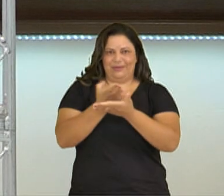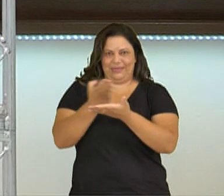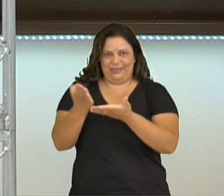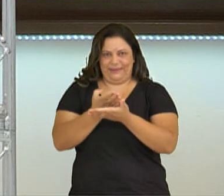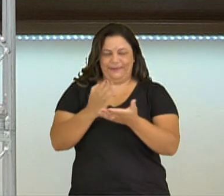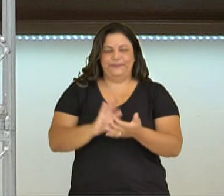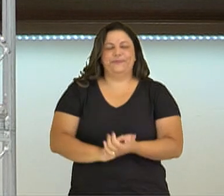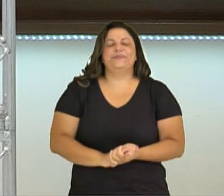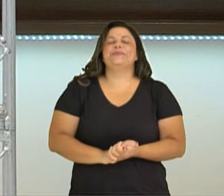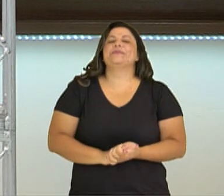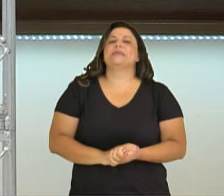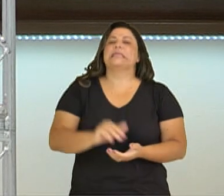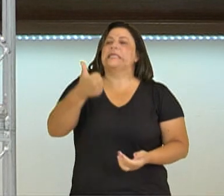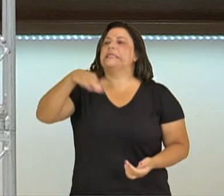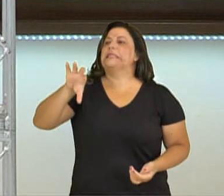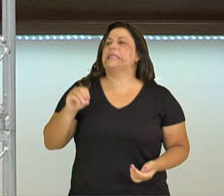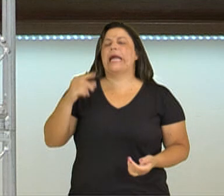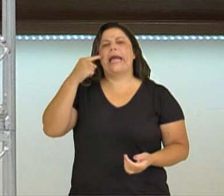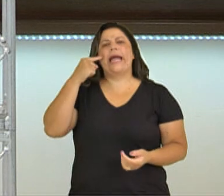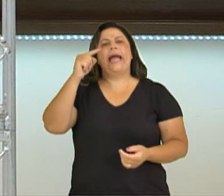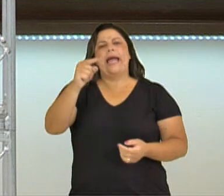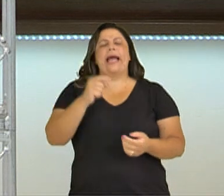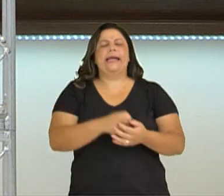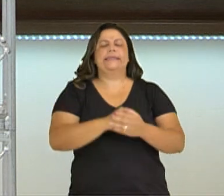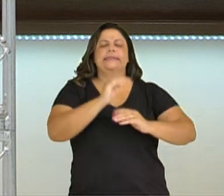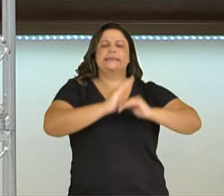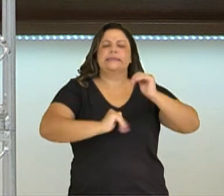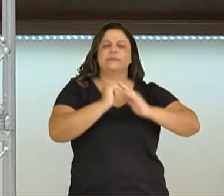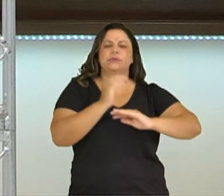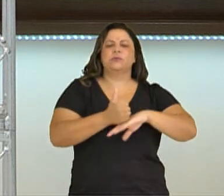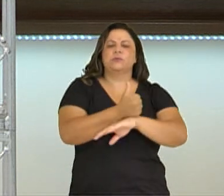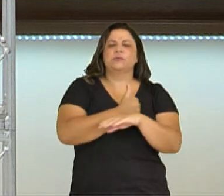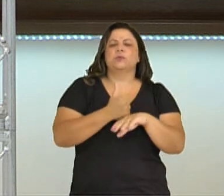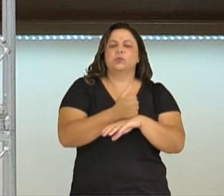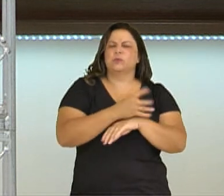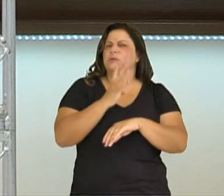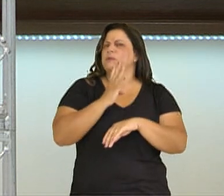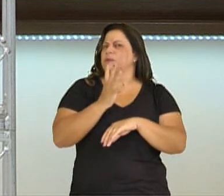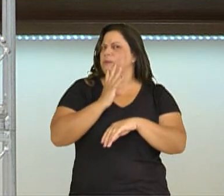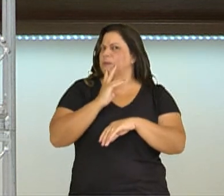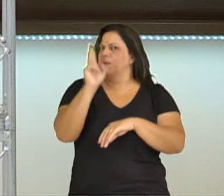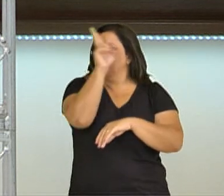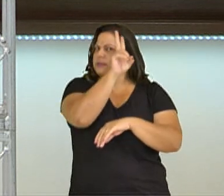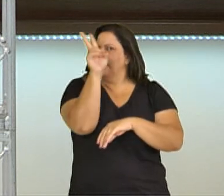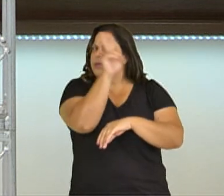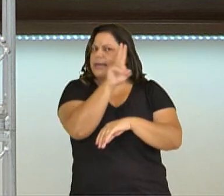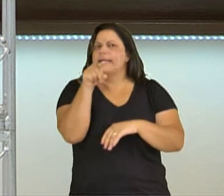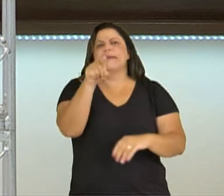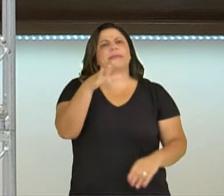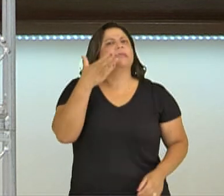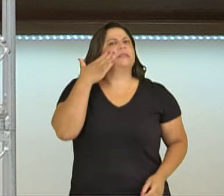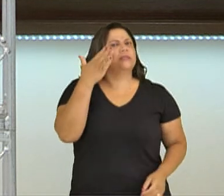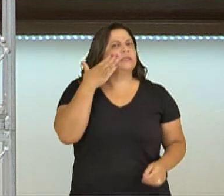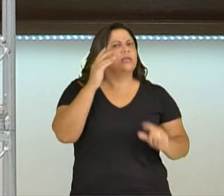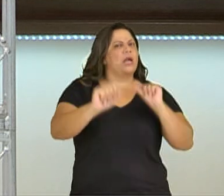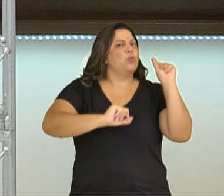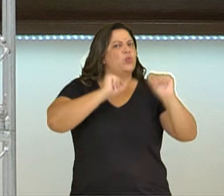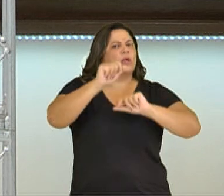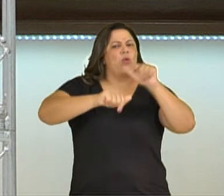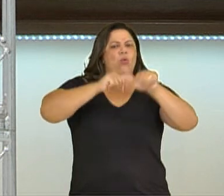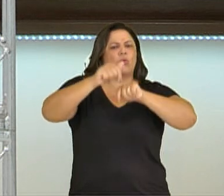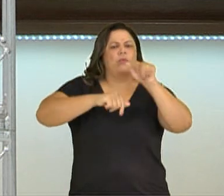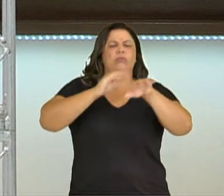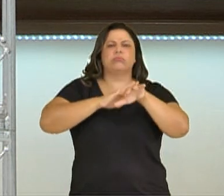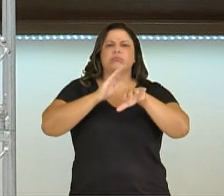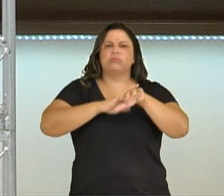Dez profissões que você conhece, que você lembra, que você sabe, ou que é o trabalho do teu pai,